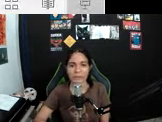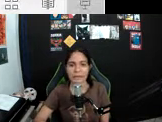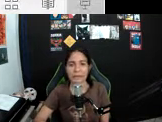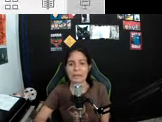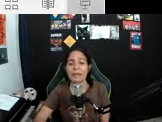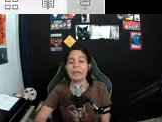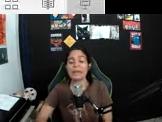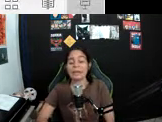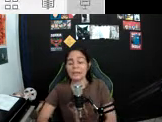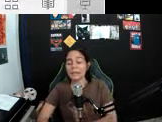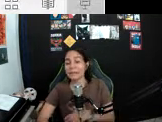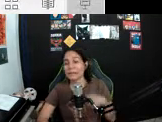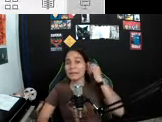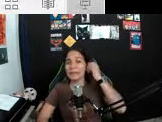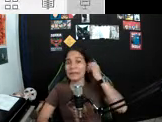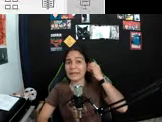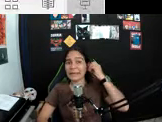também.